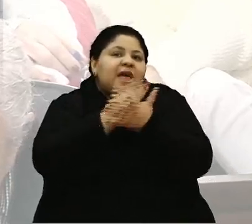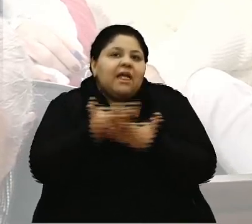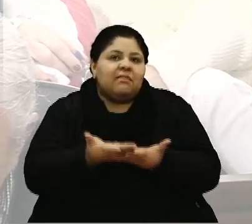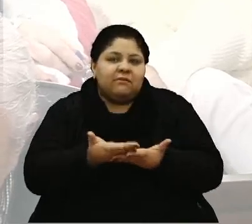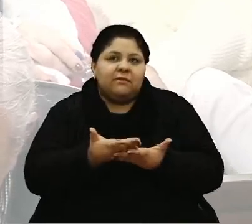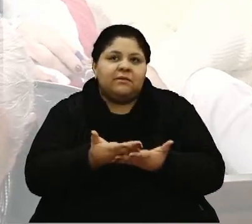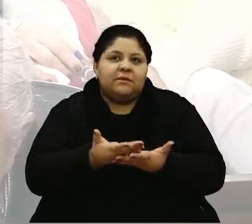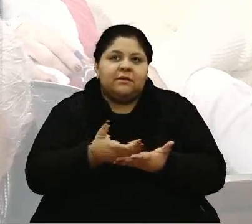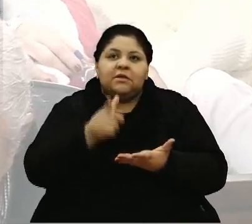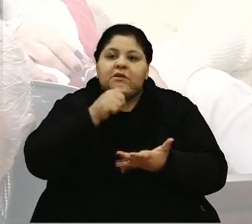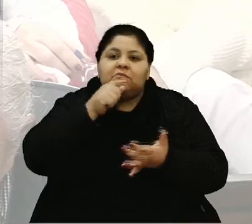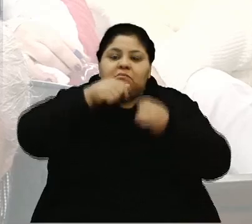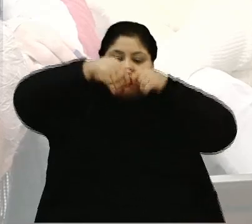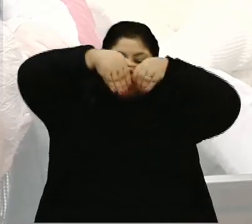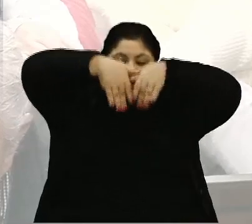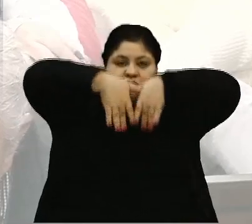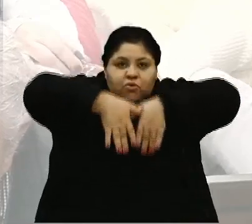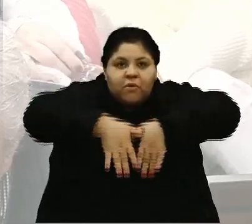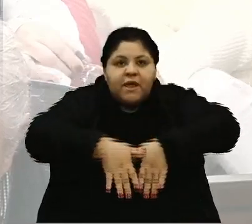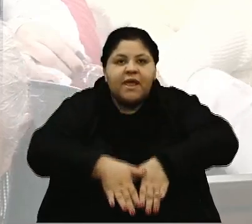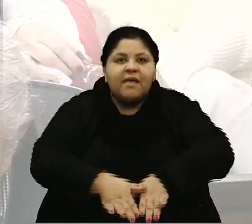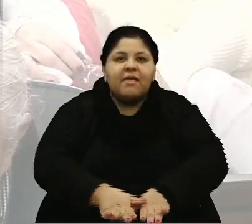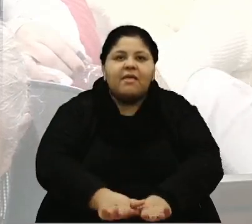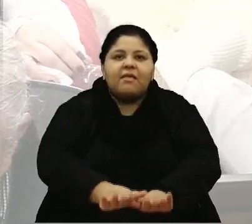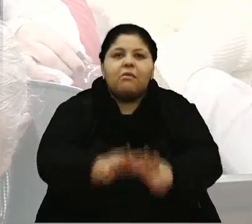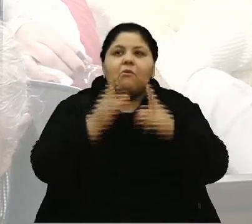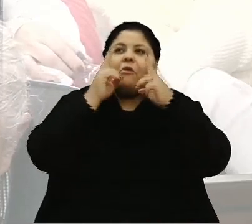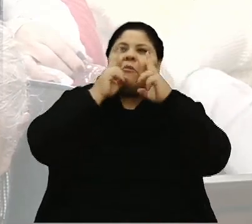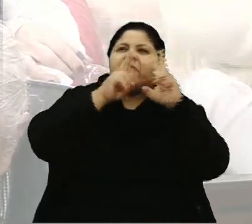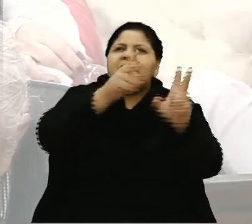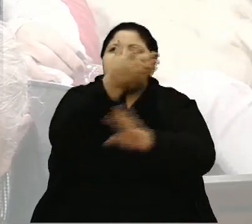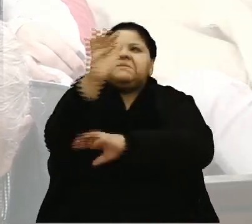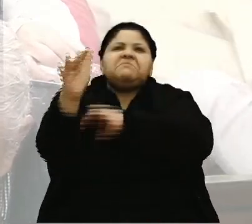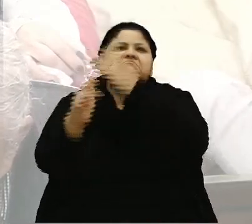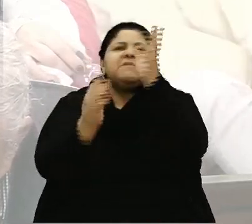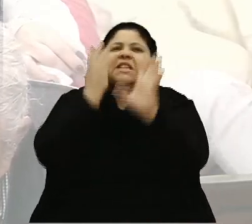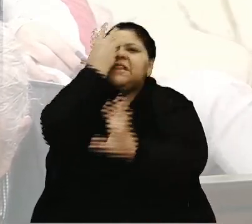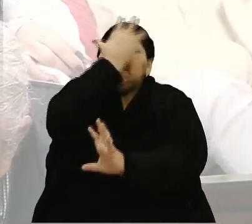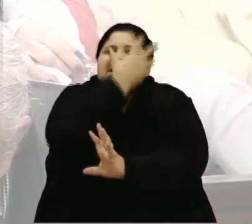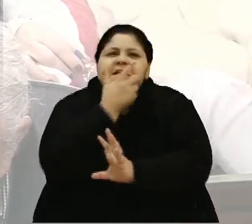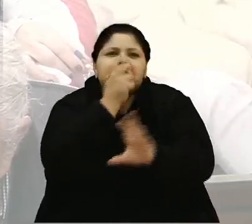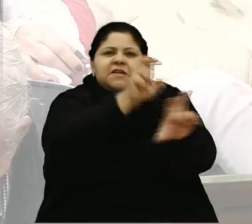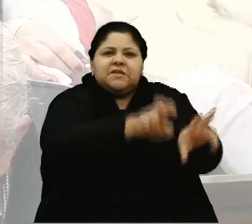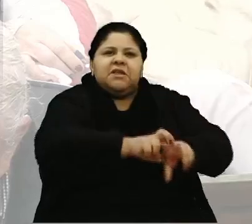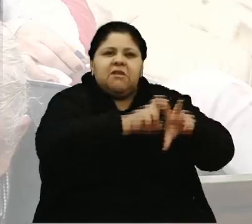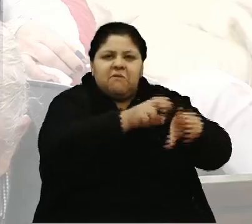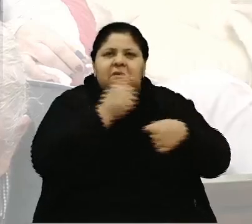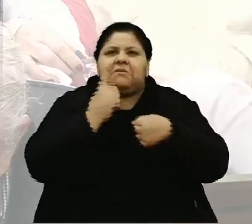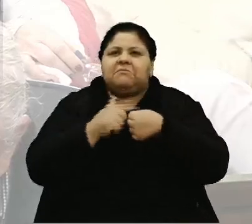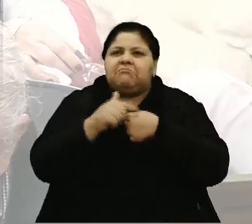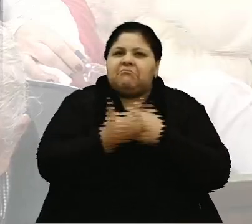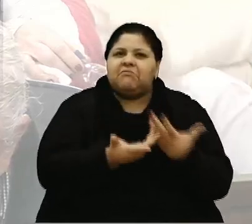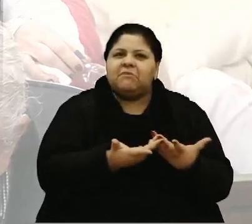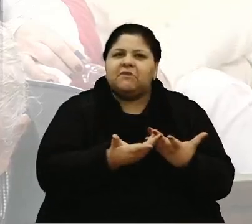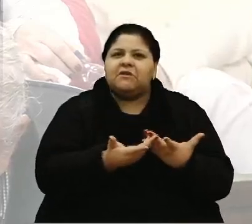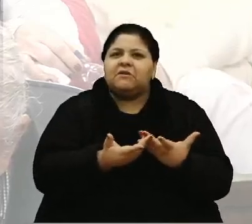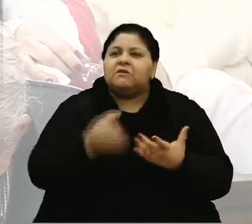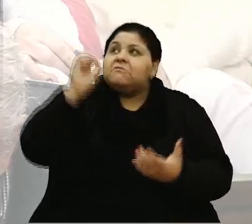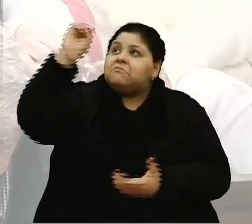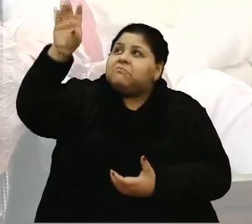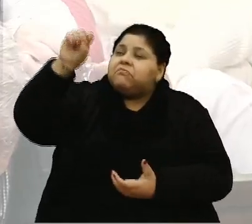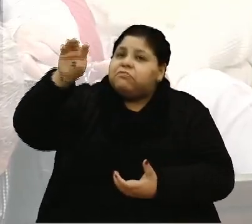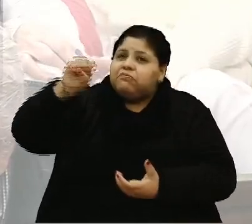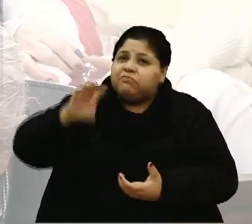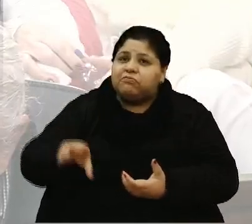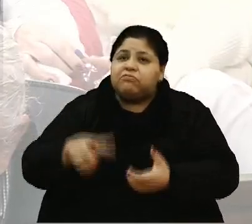uma cachoeira, tem uma vista incrível, né? Para o nosso interior, da nossa cidade. Então que façam a sinalização, vão ali,